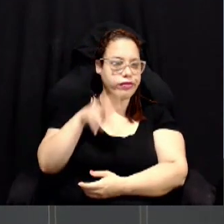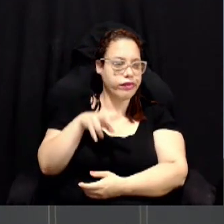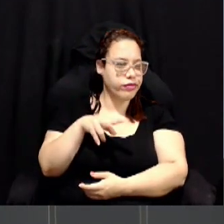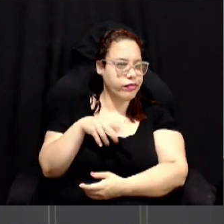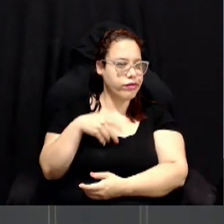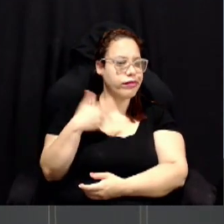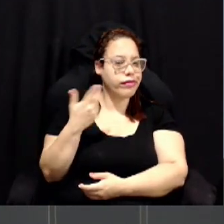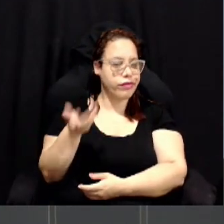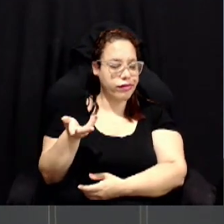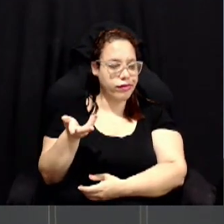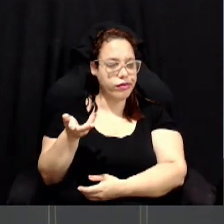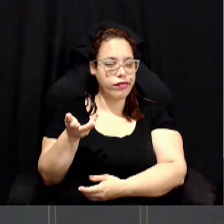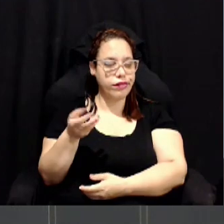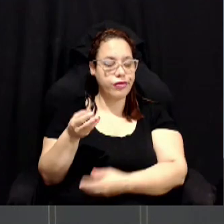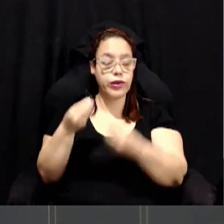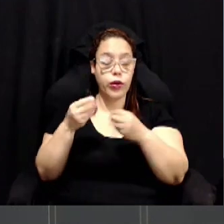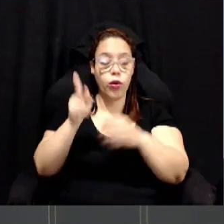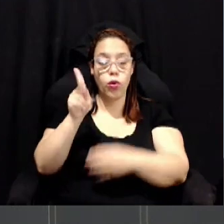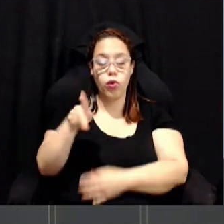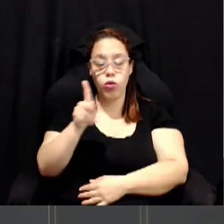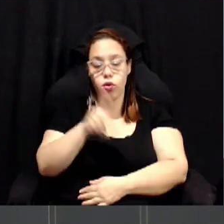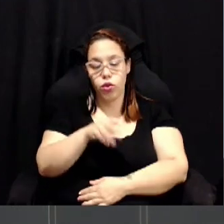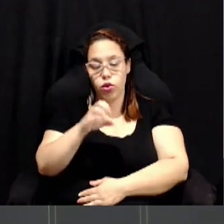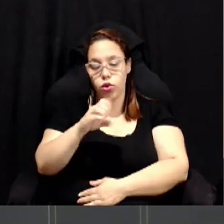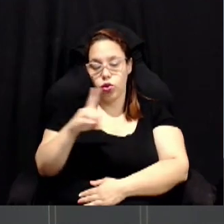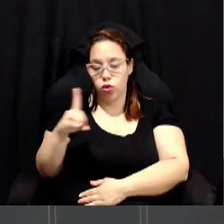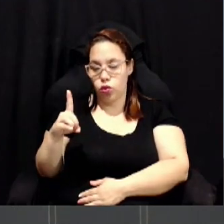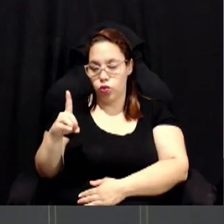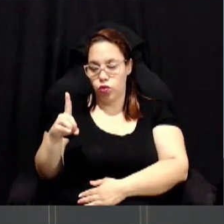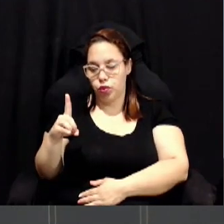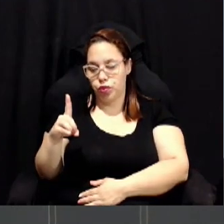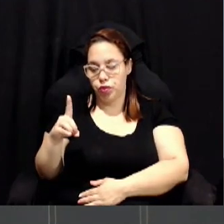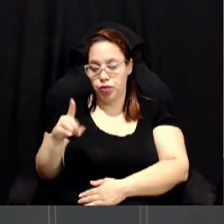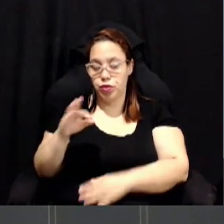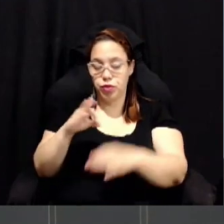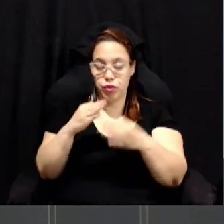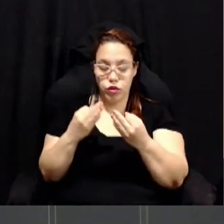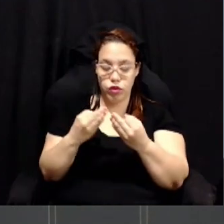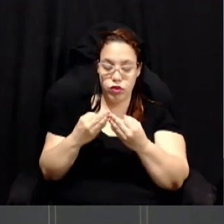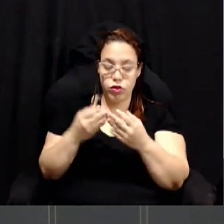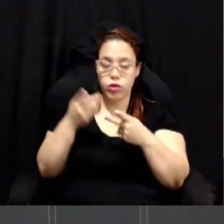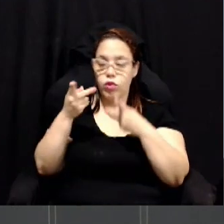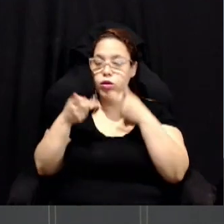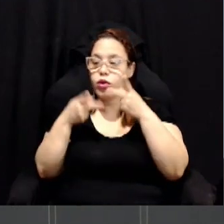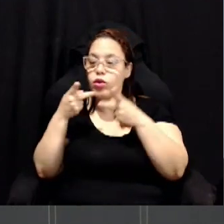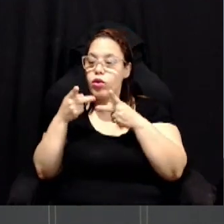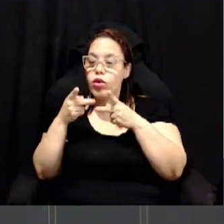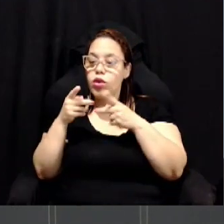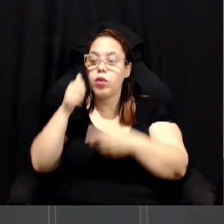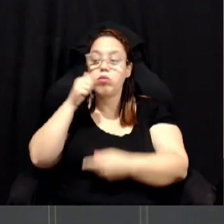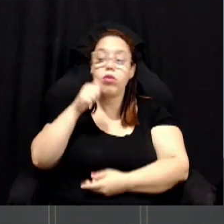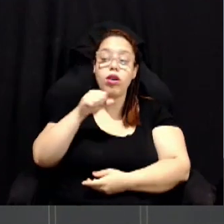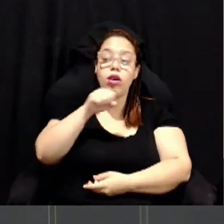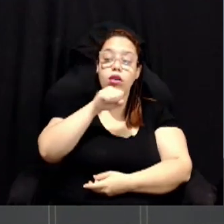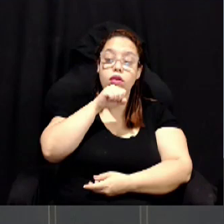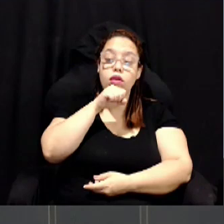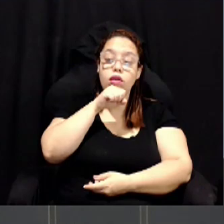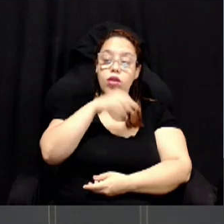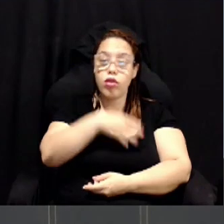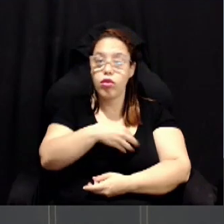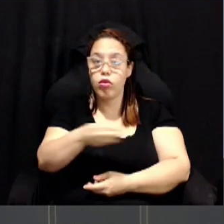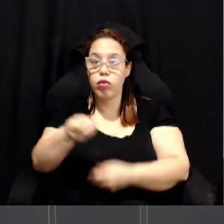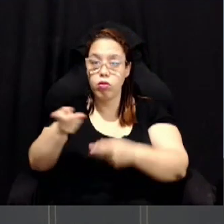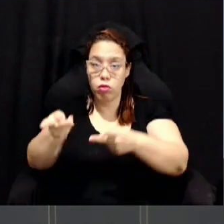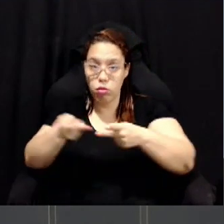como professora e como coordenadora, e falando para as famílias, eu sempre dizia assim: mãe, seu filho é muito bem-vindo aqui,